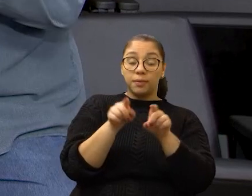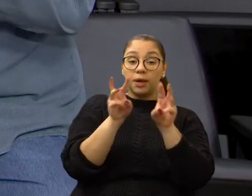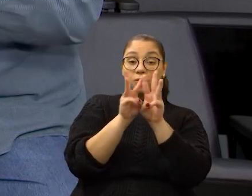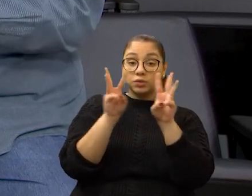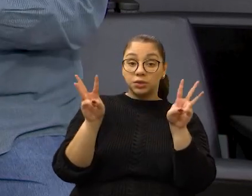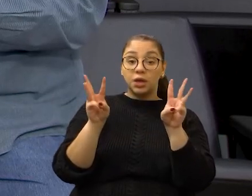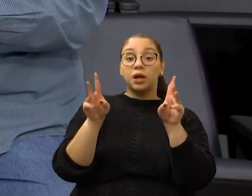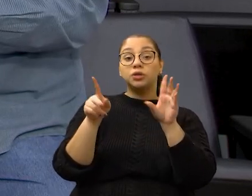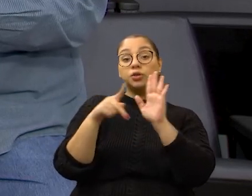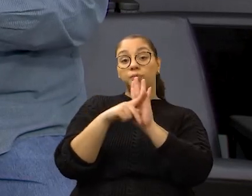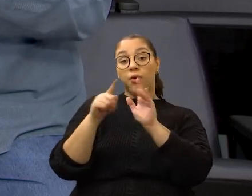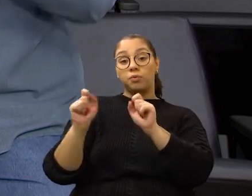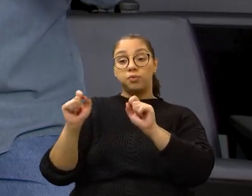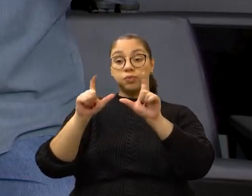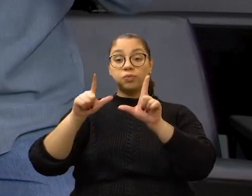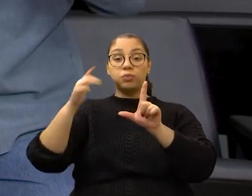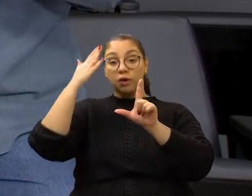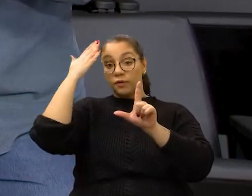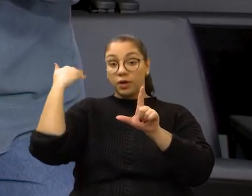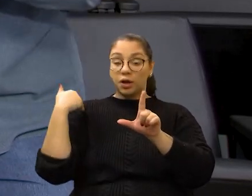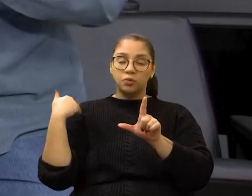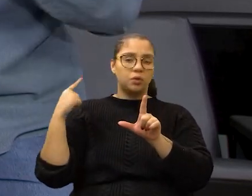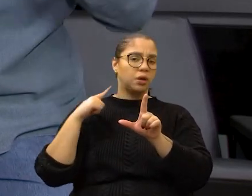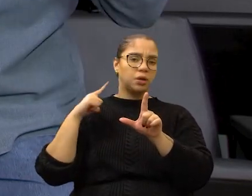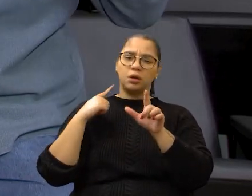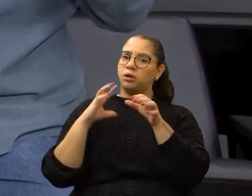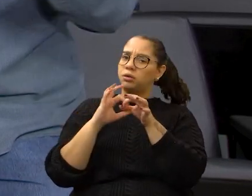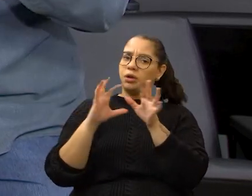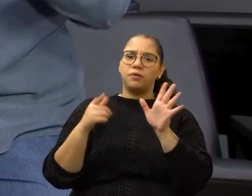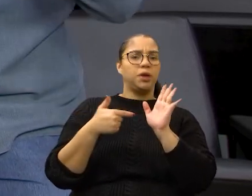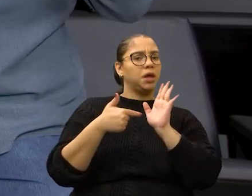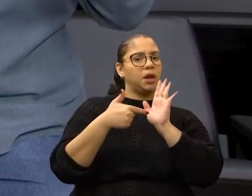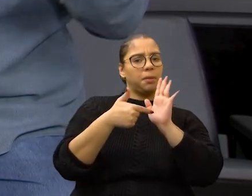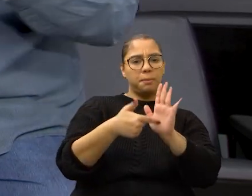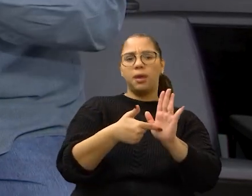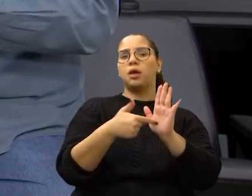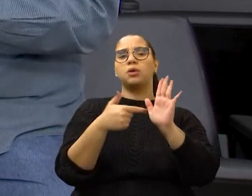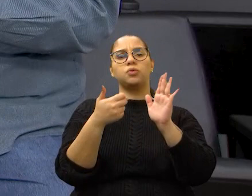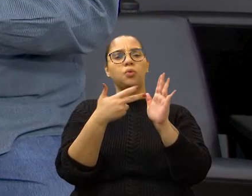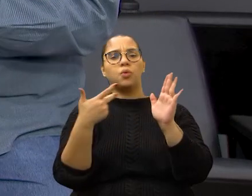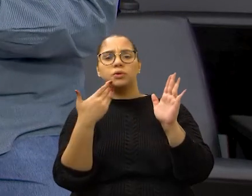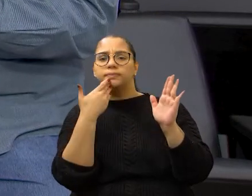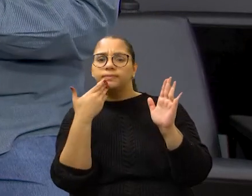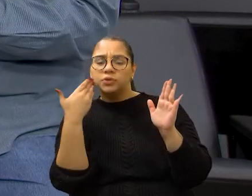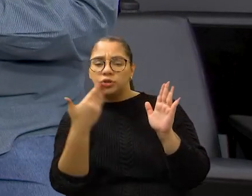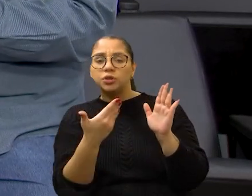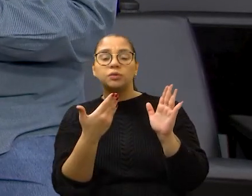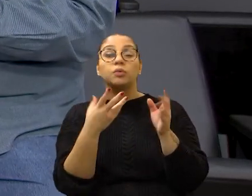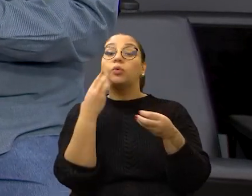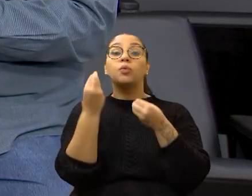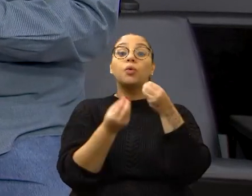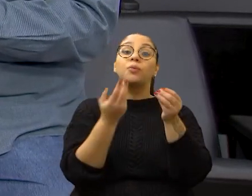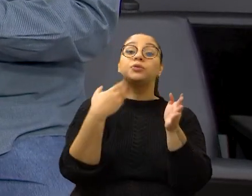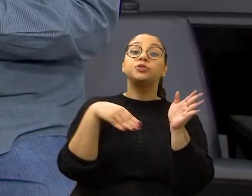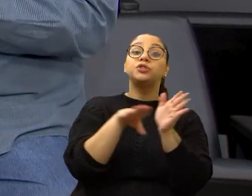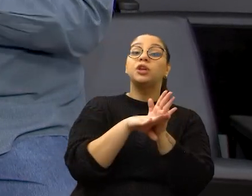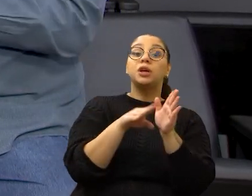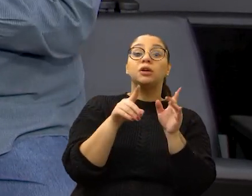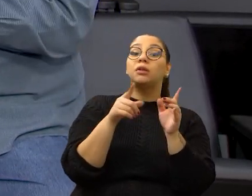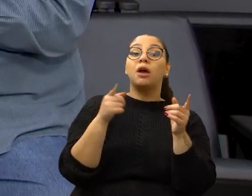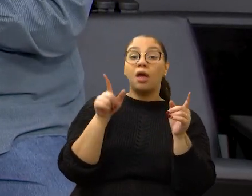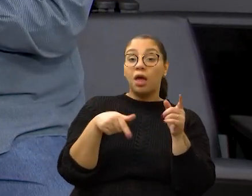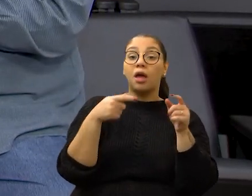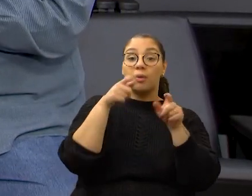entrar na página da vereadora Débora Palermo, você tem acesso a todos os requerimentos, as indicações, como que chega essa demanda?